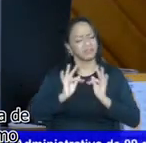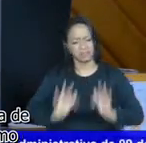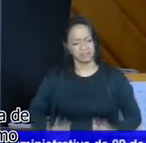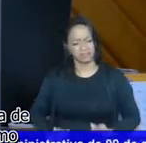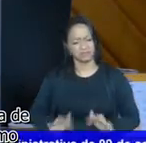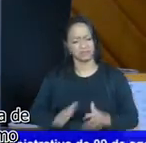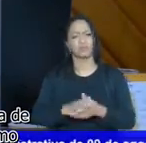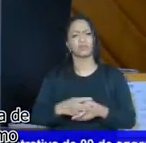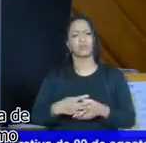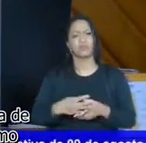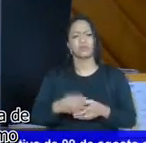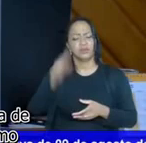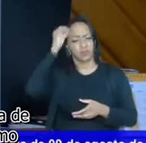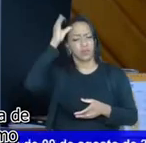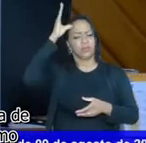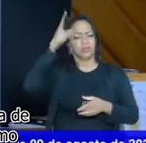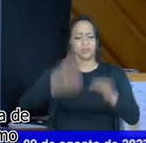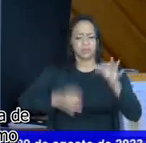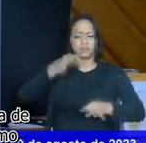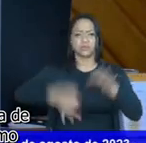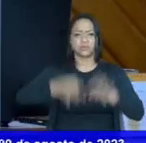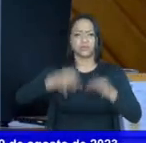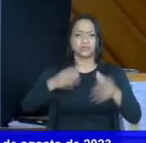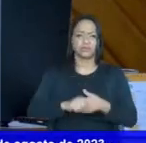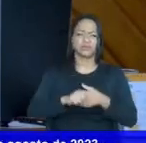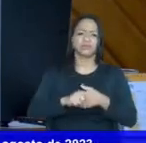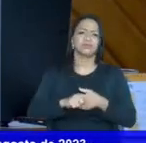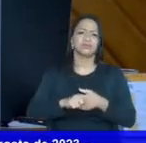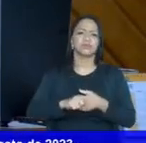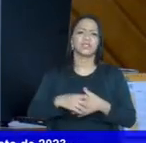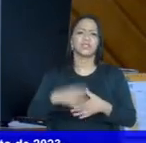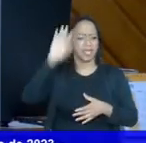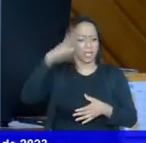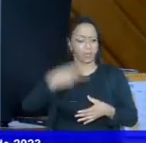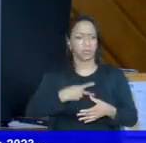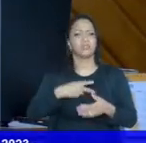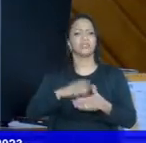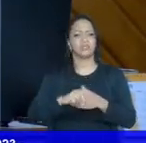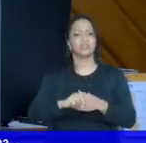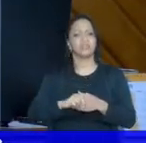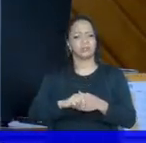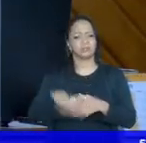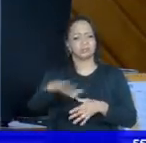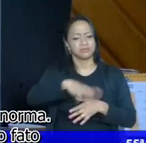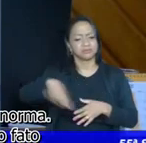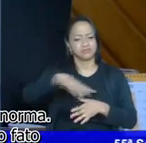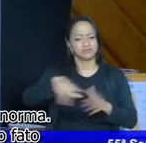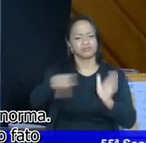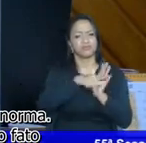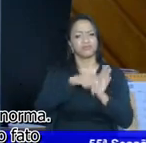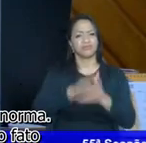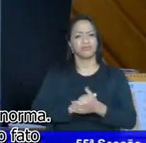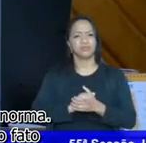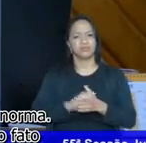uma técnica de conhecimento, de aplicação de justiça, é um empirismo, é reconhecido na filosofia jurídica. Aquele que